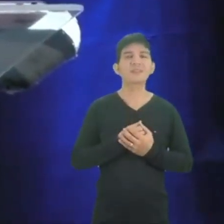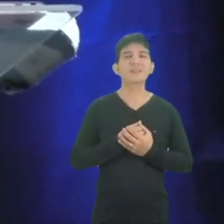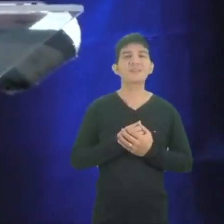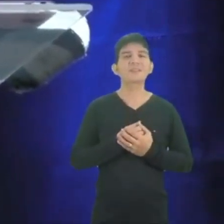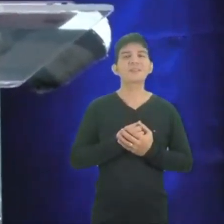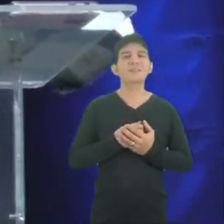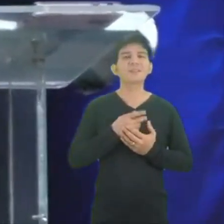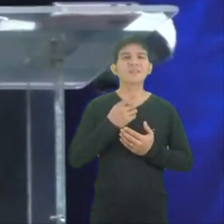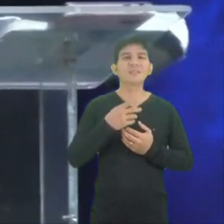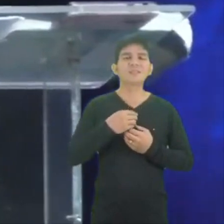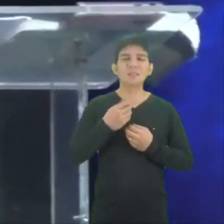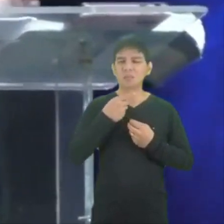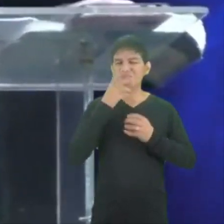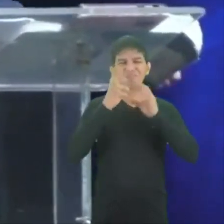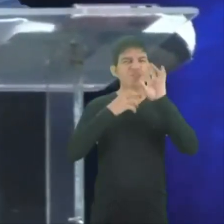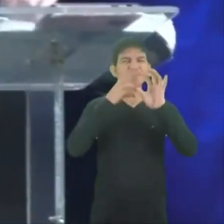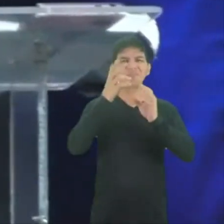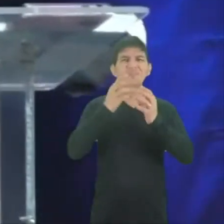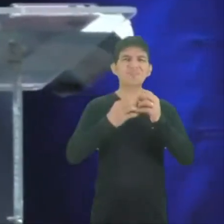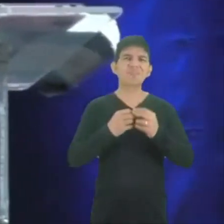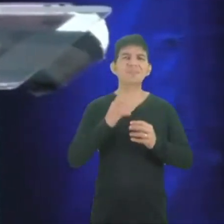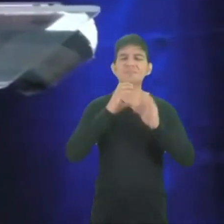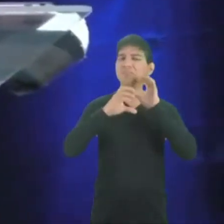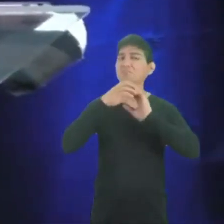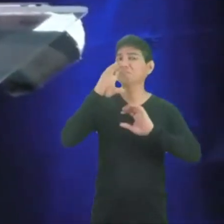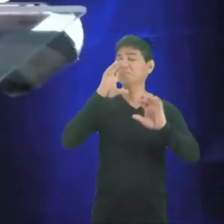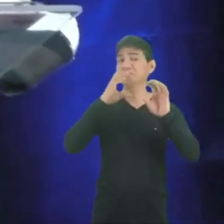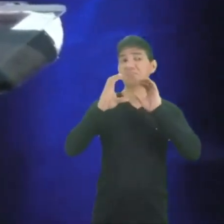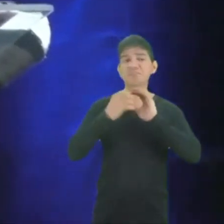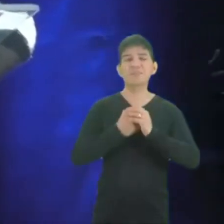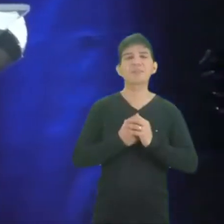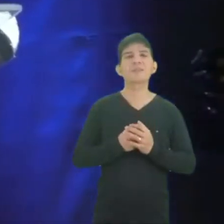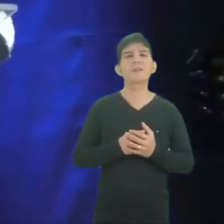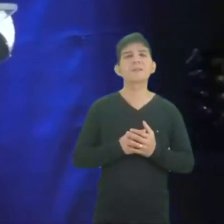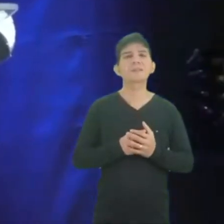enquanto a gente estava cantando essa música,